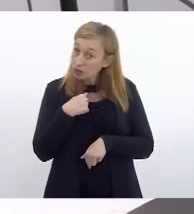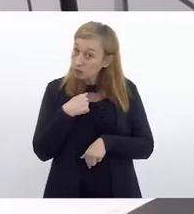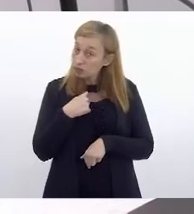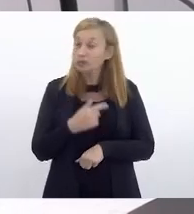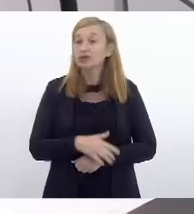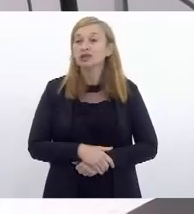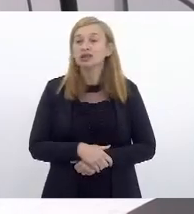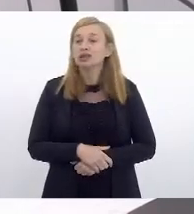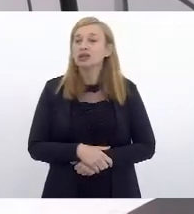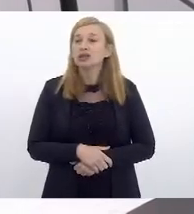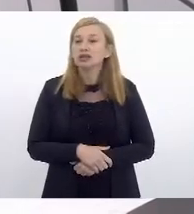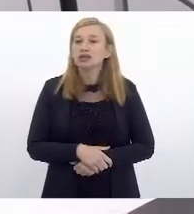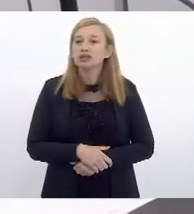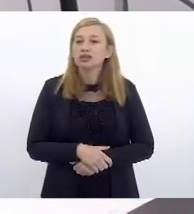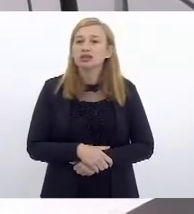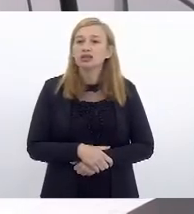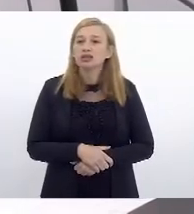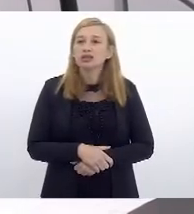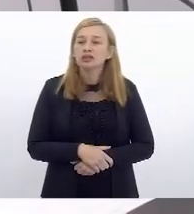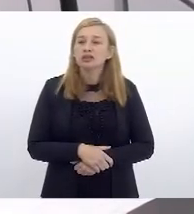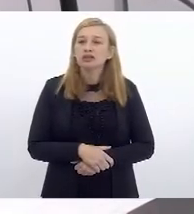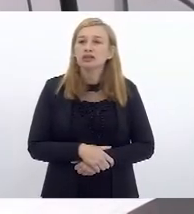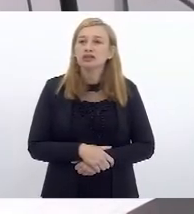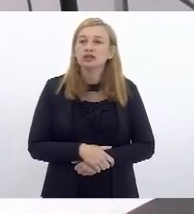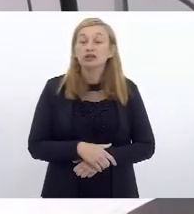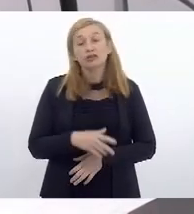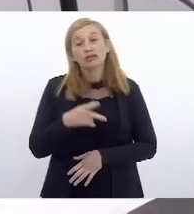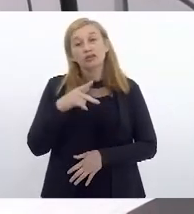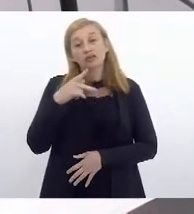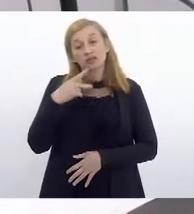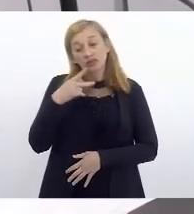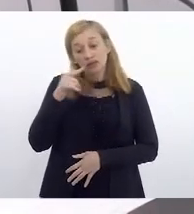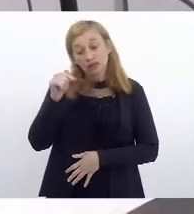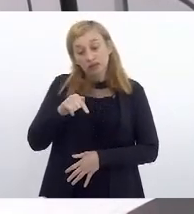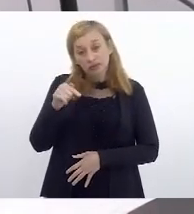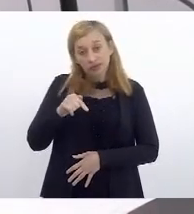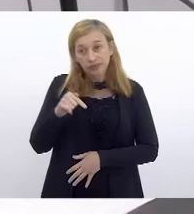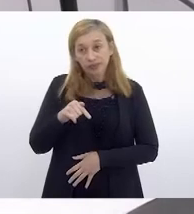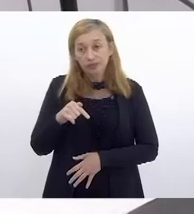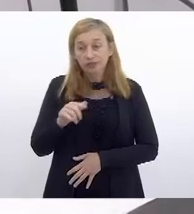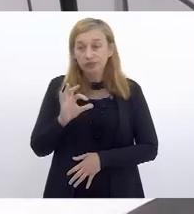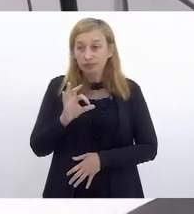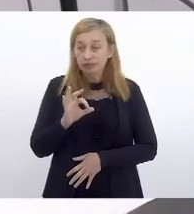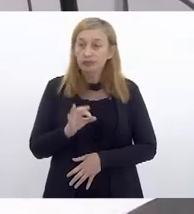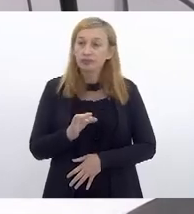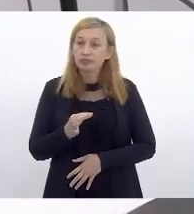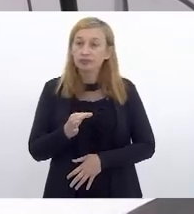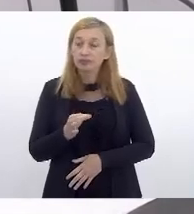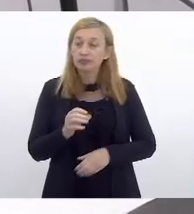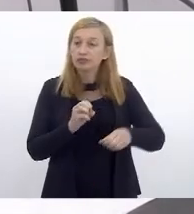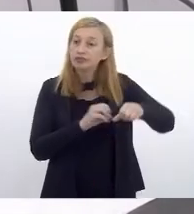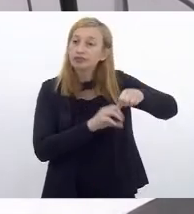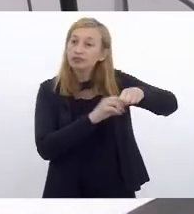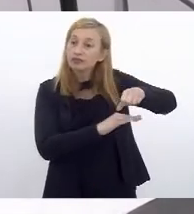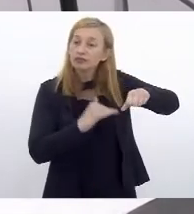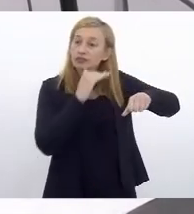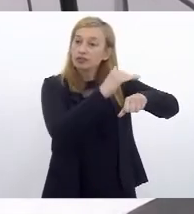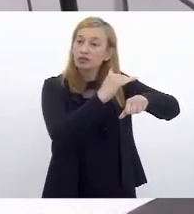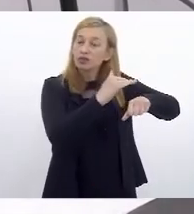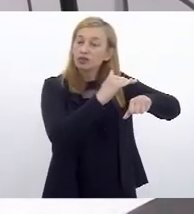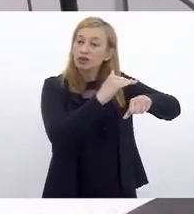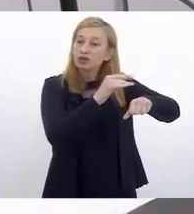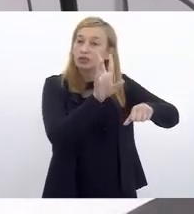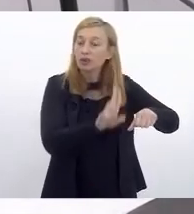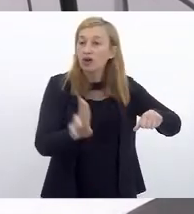sequer vi cogitar aqui dentro a hipótese deste fundo ser para